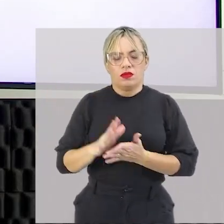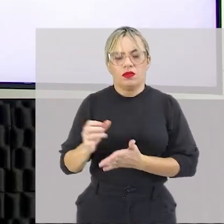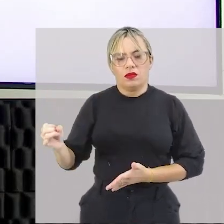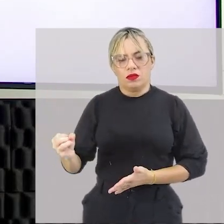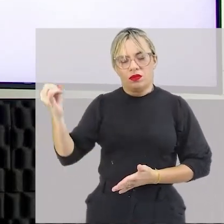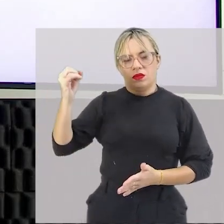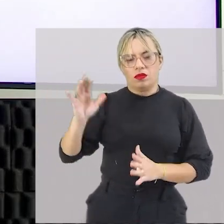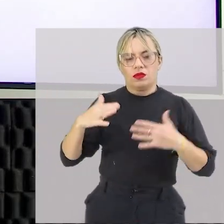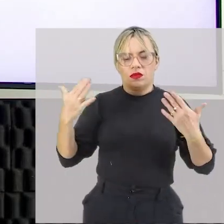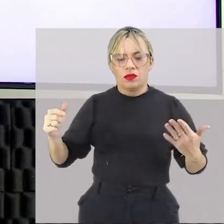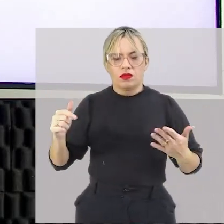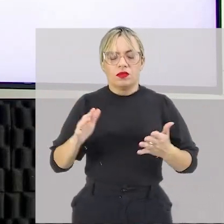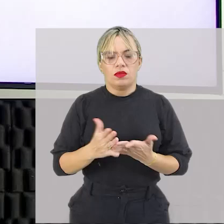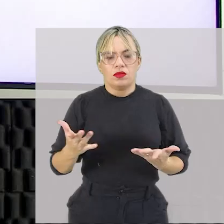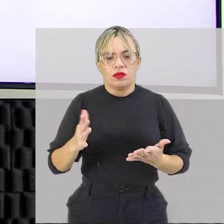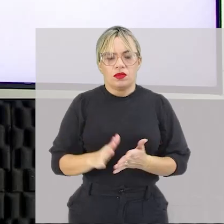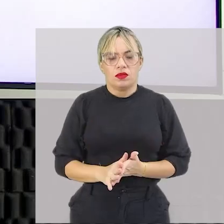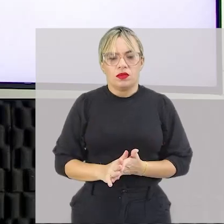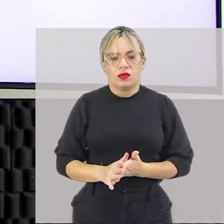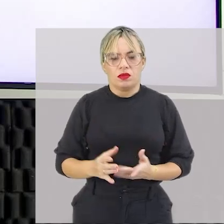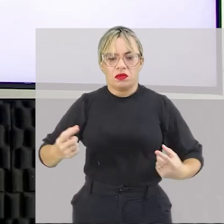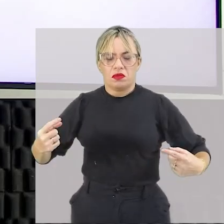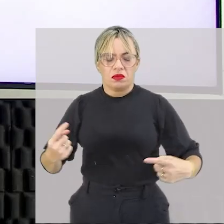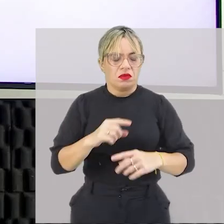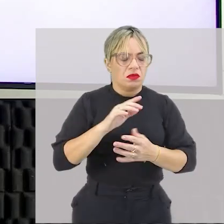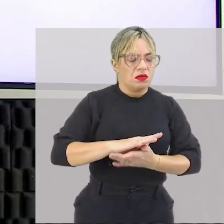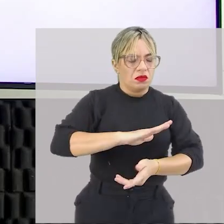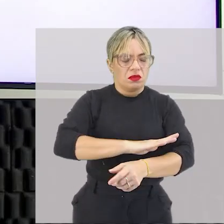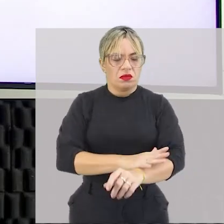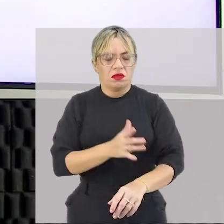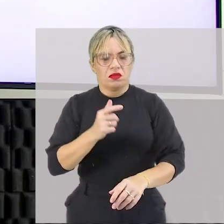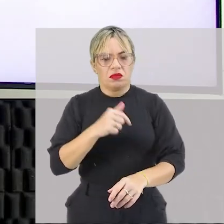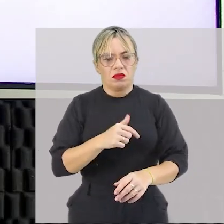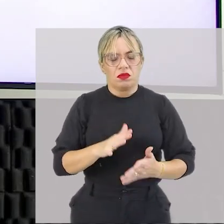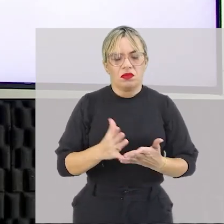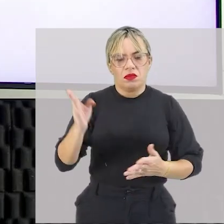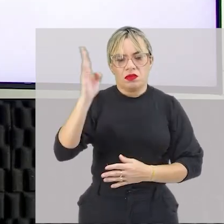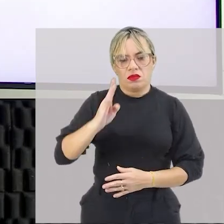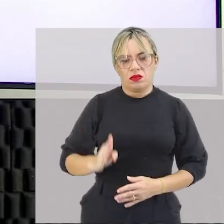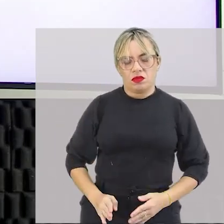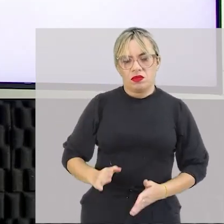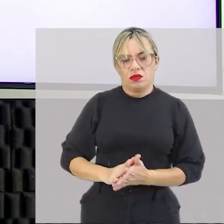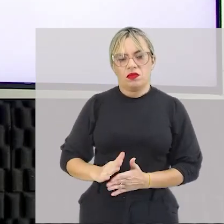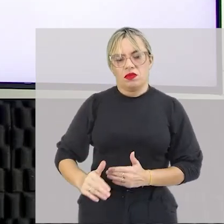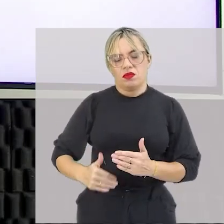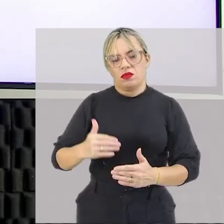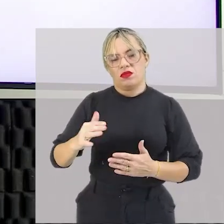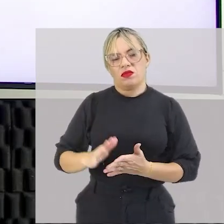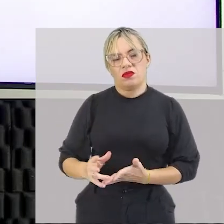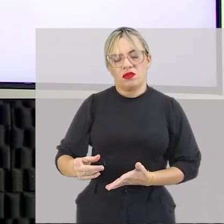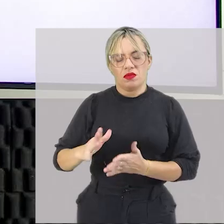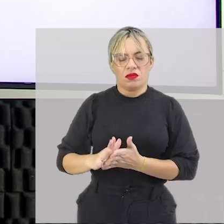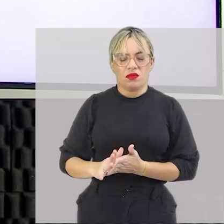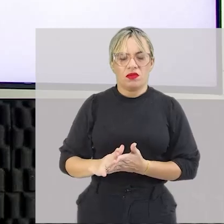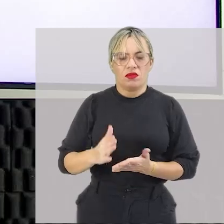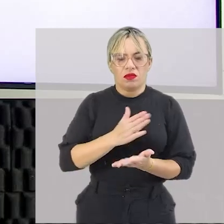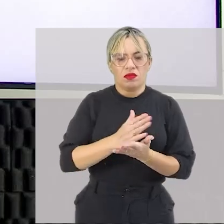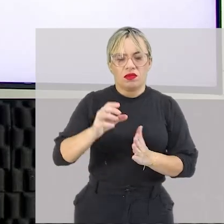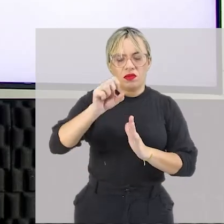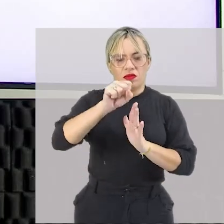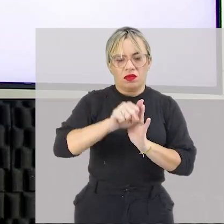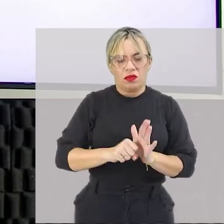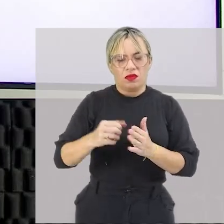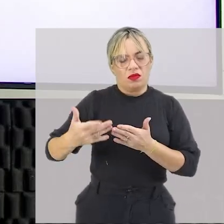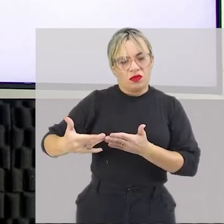para combater o racismo no Brasil. E durante algum tempo, né, desde pelo menos ali do começo do século passado,